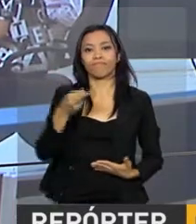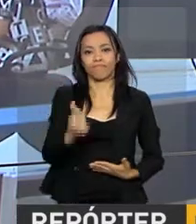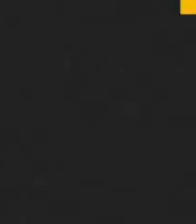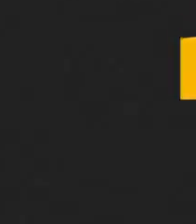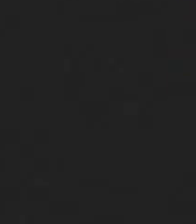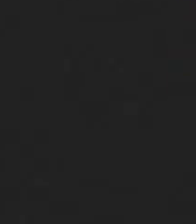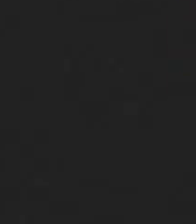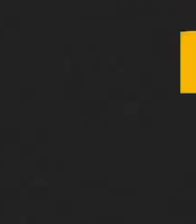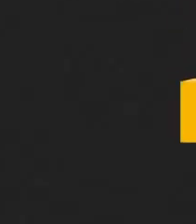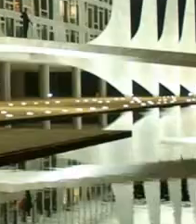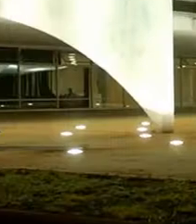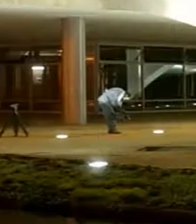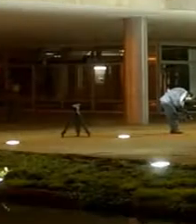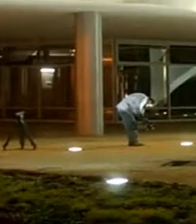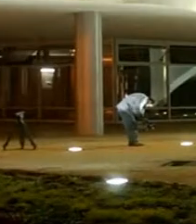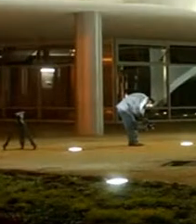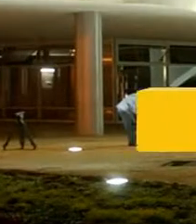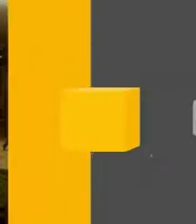nbr